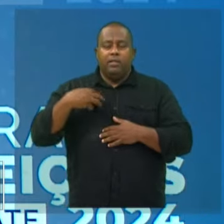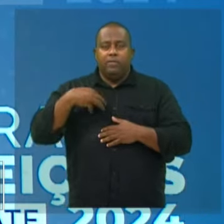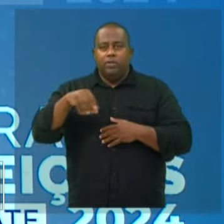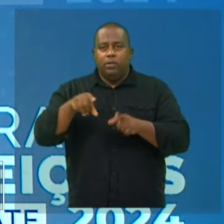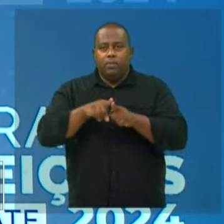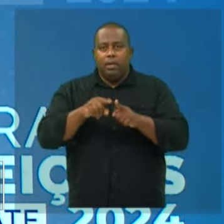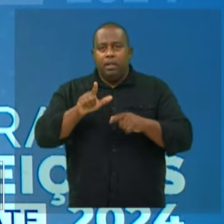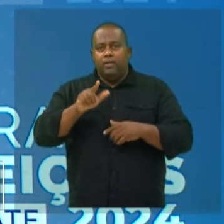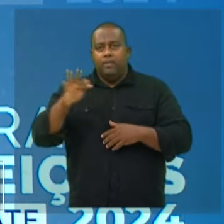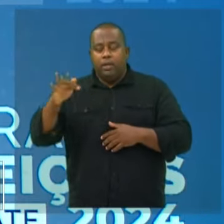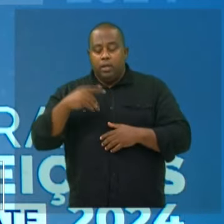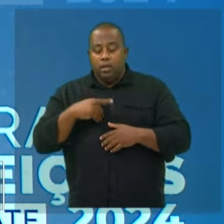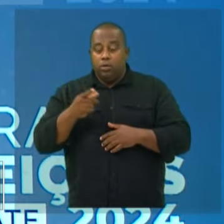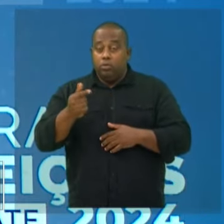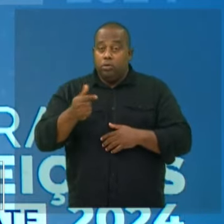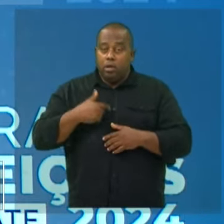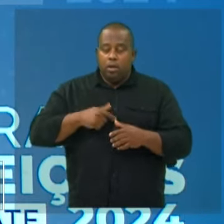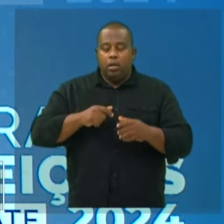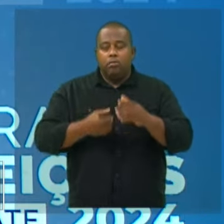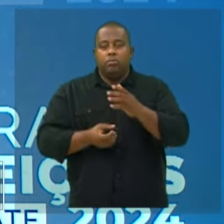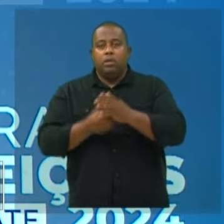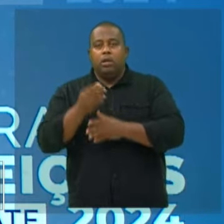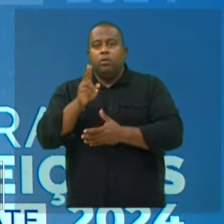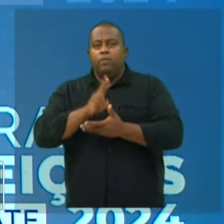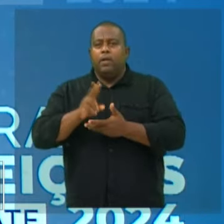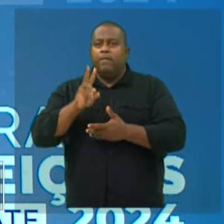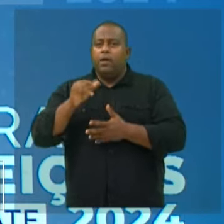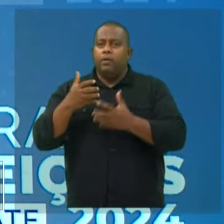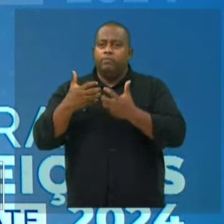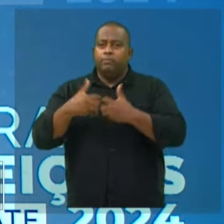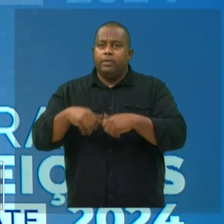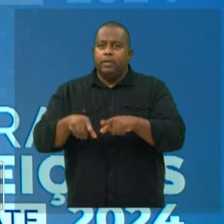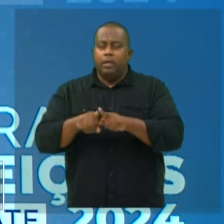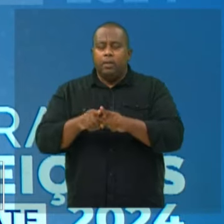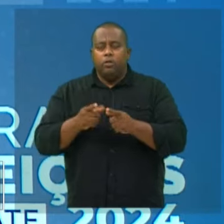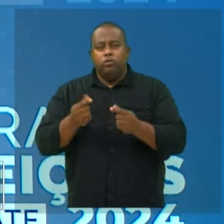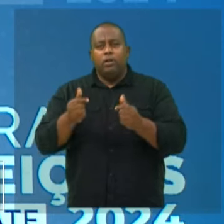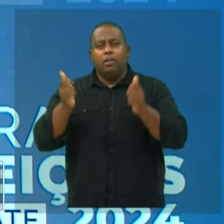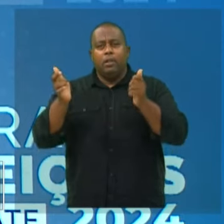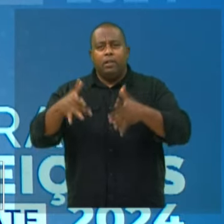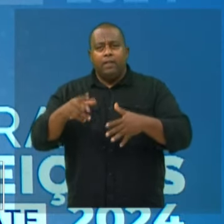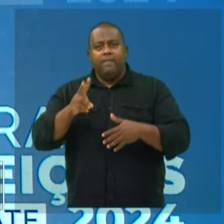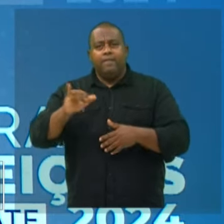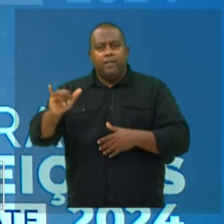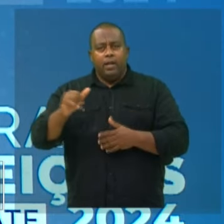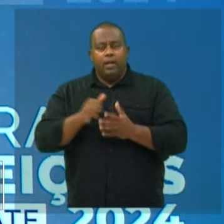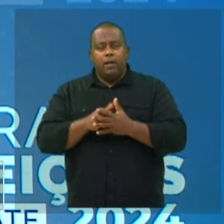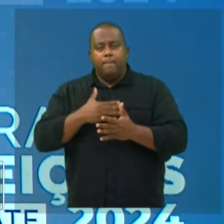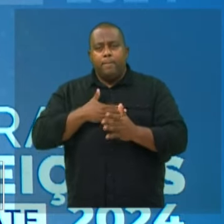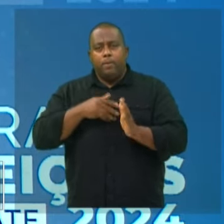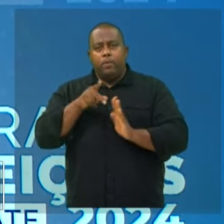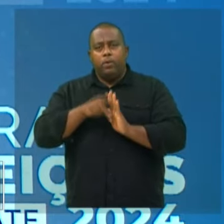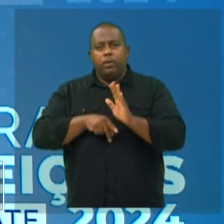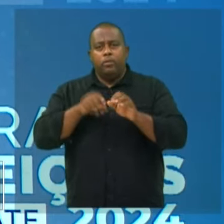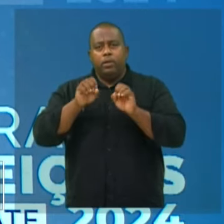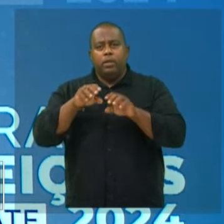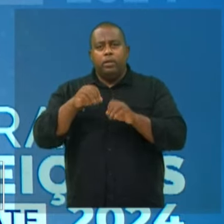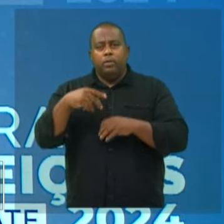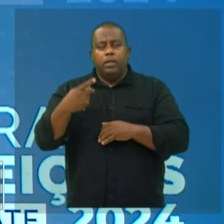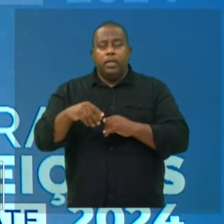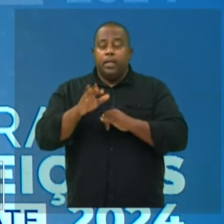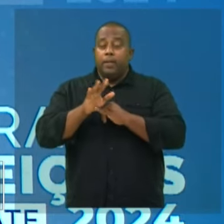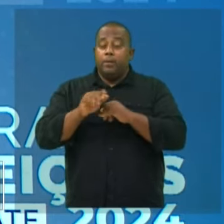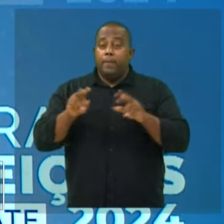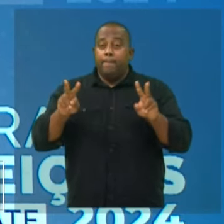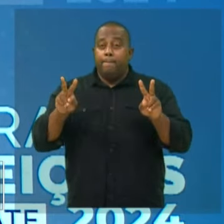esse dinheiro montar a universidade ela vai funcionar e ainda vai sobrar dinheiro esses são os meus projetos para educação em Camaçari